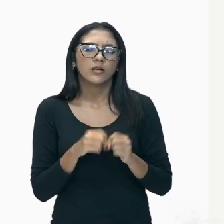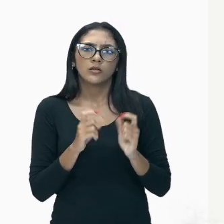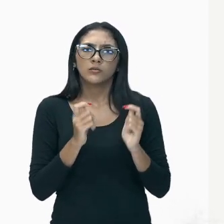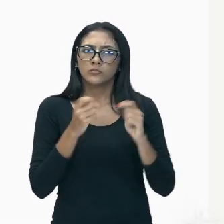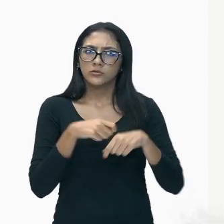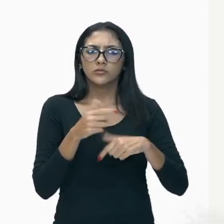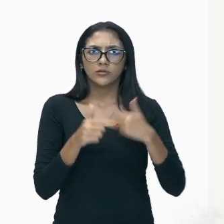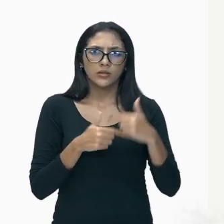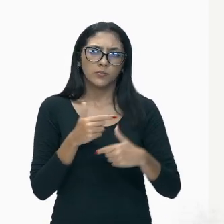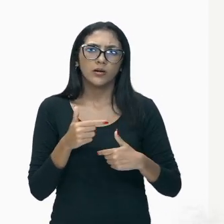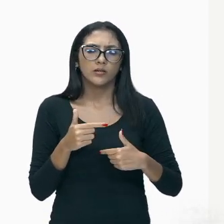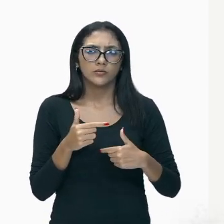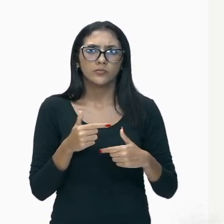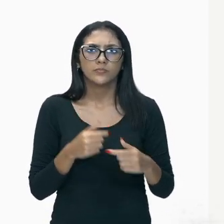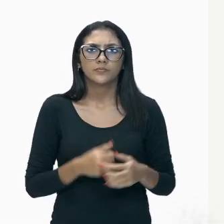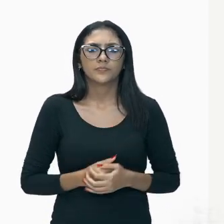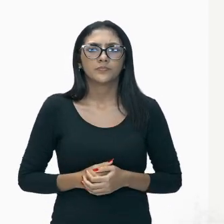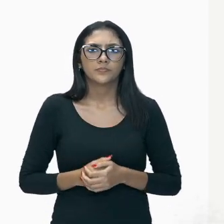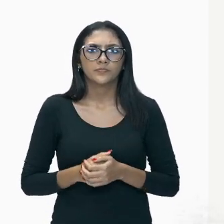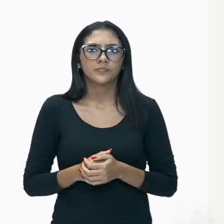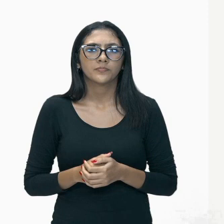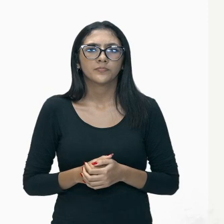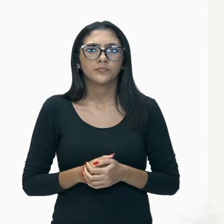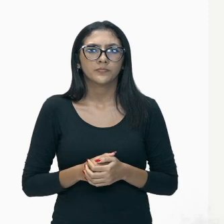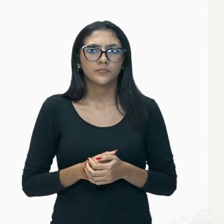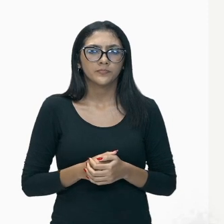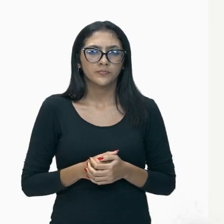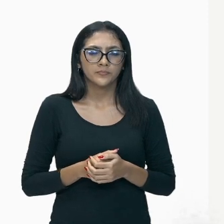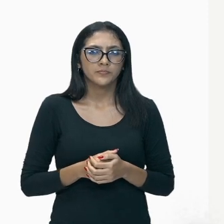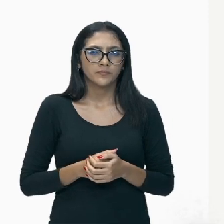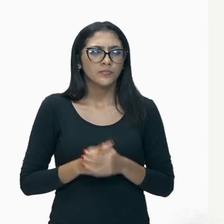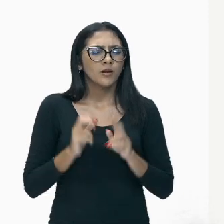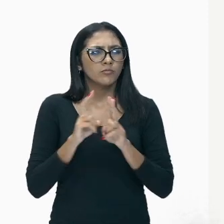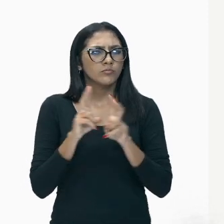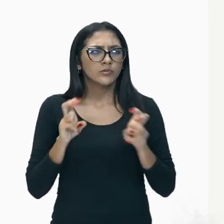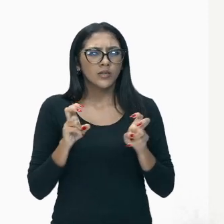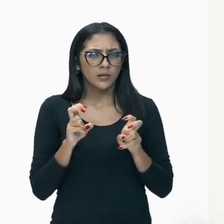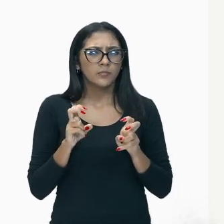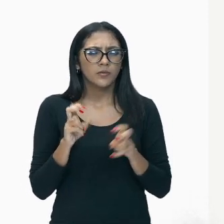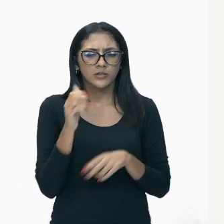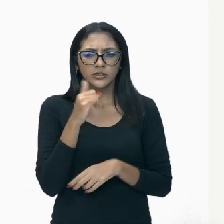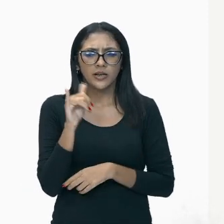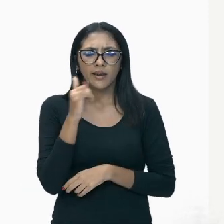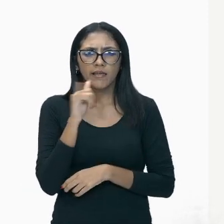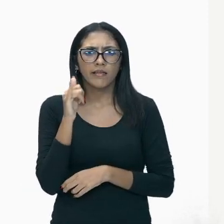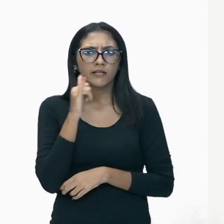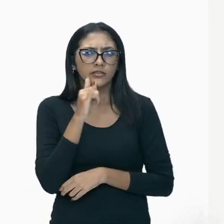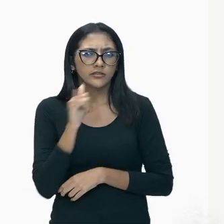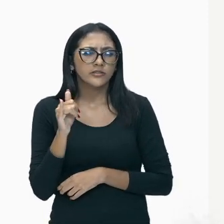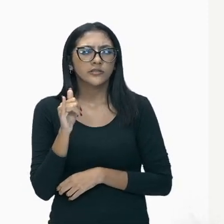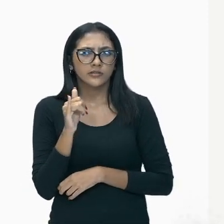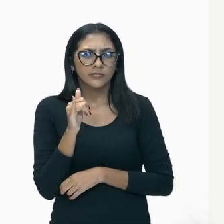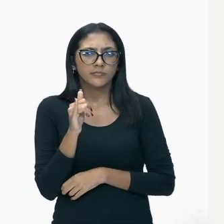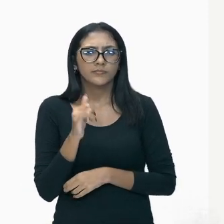trabalho. Logo, quando se fala em energia elétrica, nós temos aí, ó,